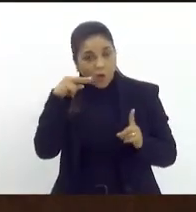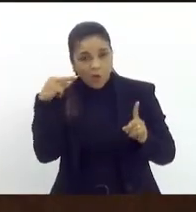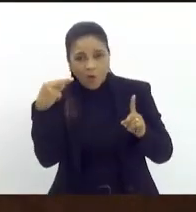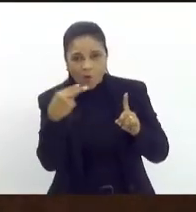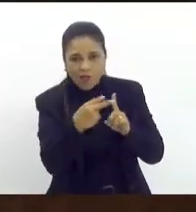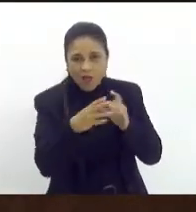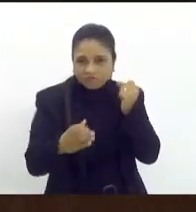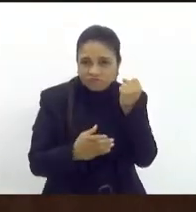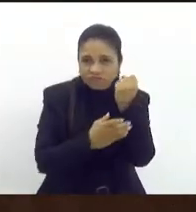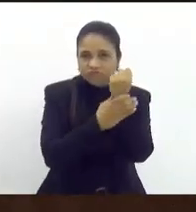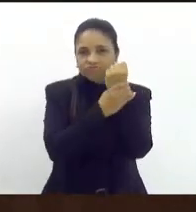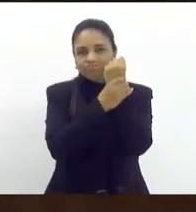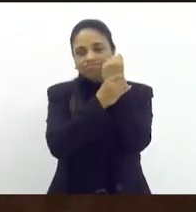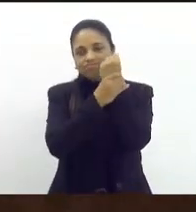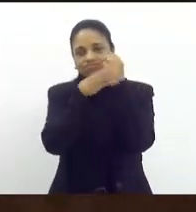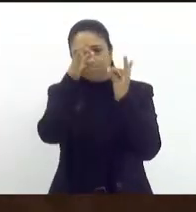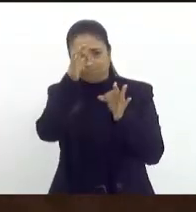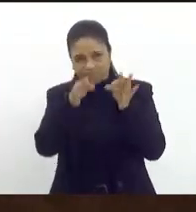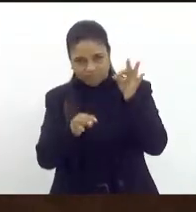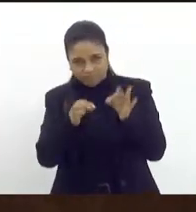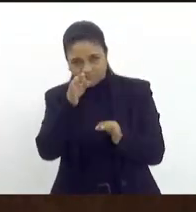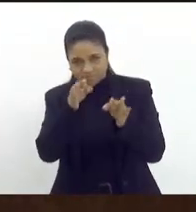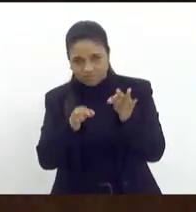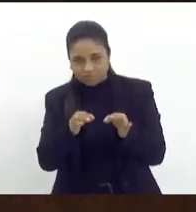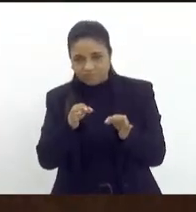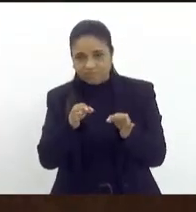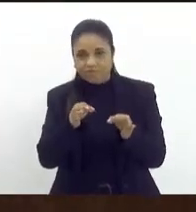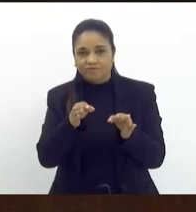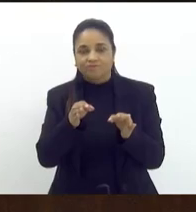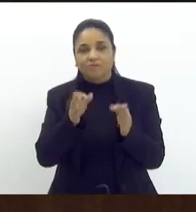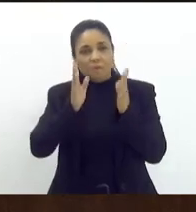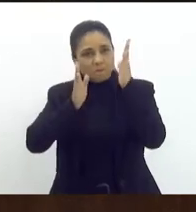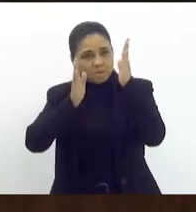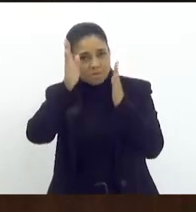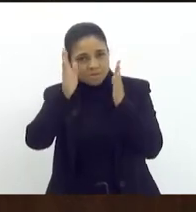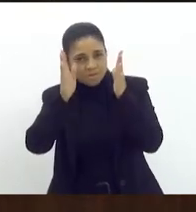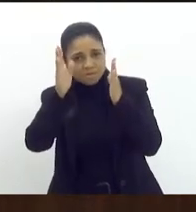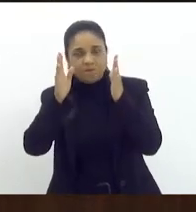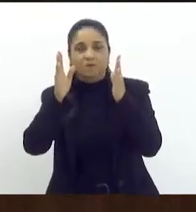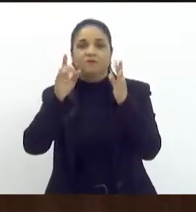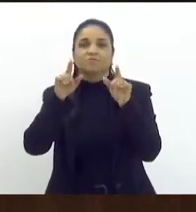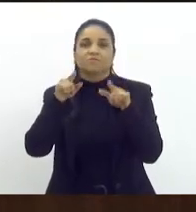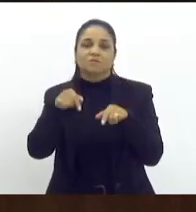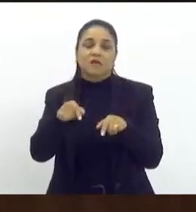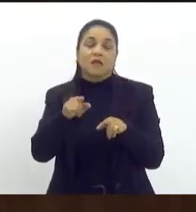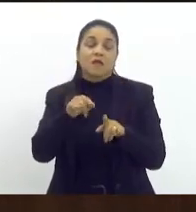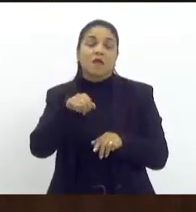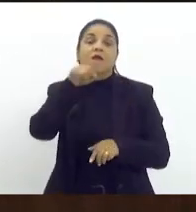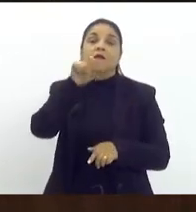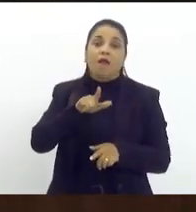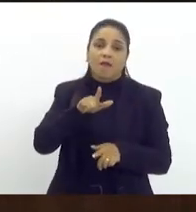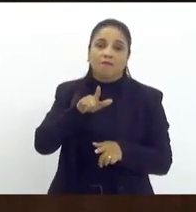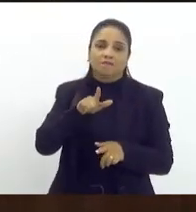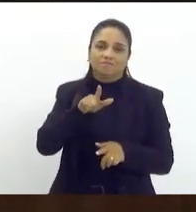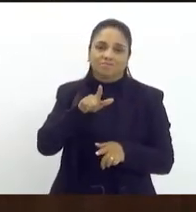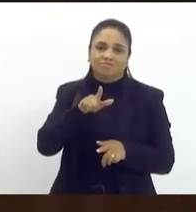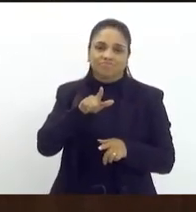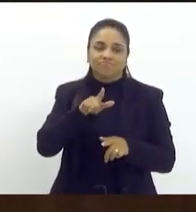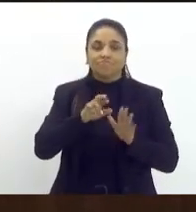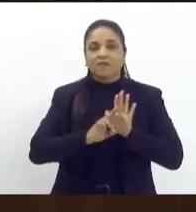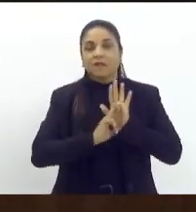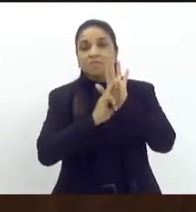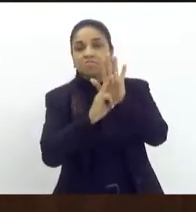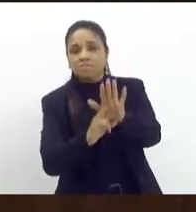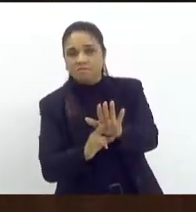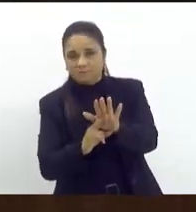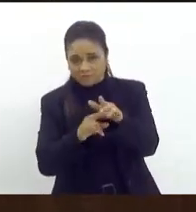dar garantia jurídica é a quem tá a frente da gestão Sem dúvida nenhuma vai fazer